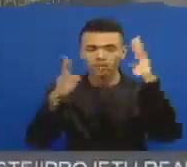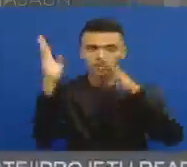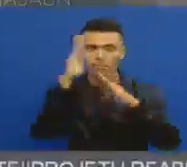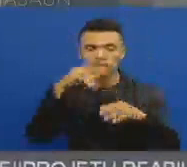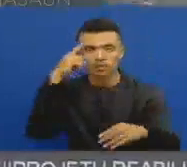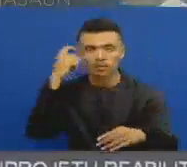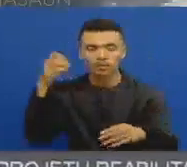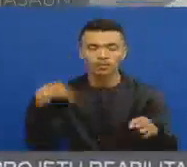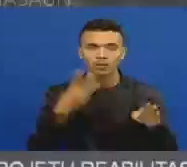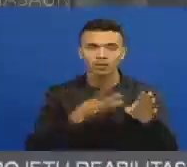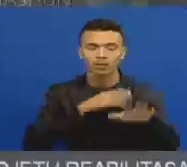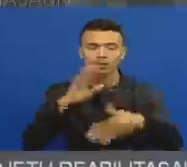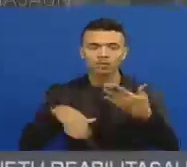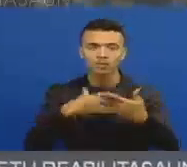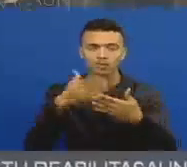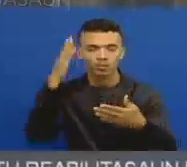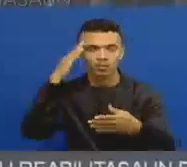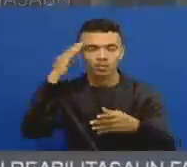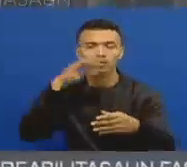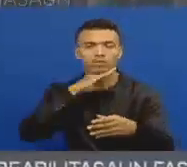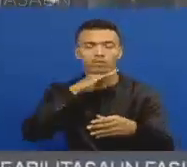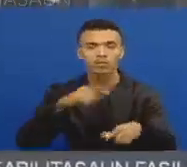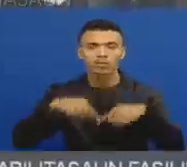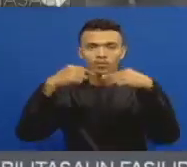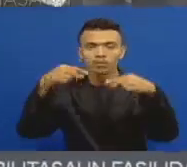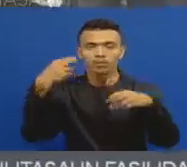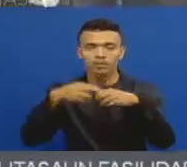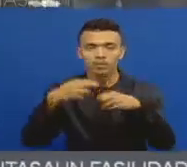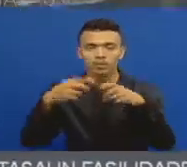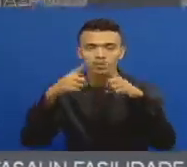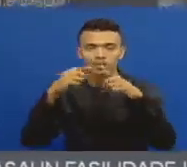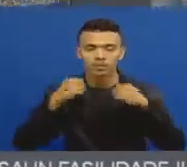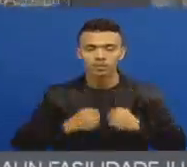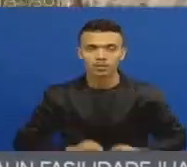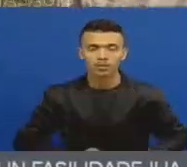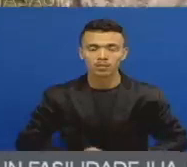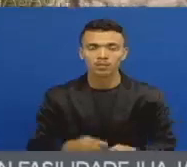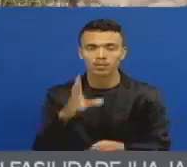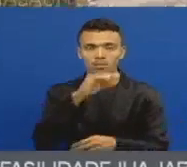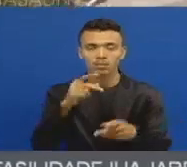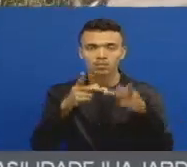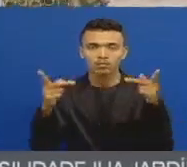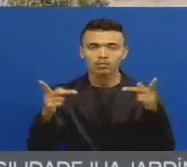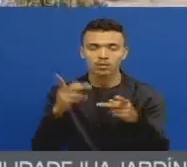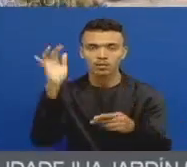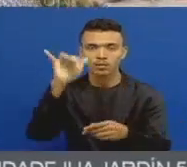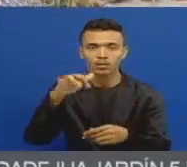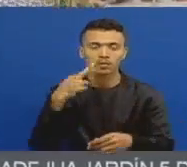tamba e tudo até na cata lixo né foi impacto lá dia que vai ter saúde no ecossistema sira a tamba né me recomenda na